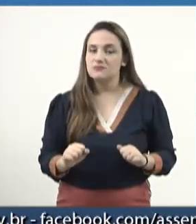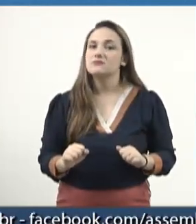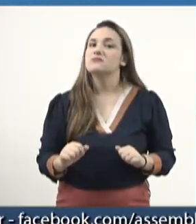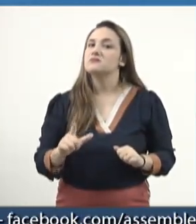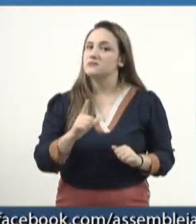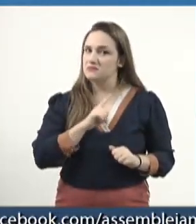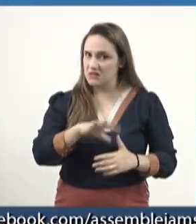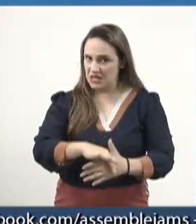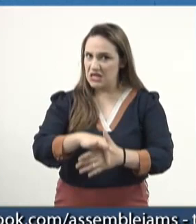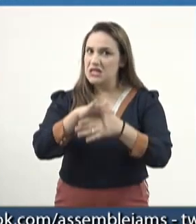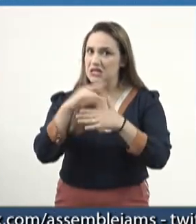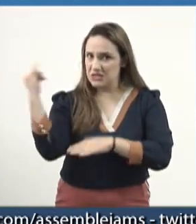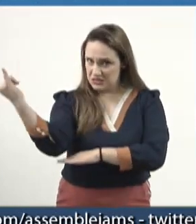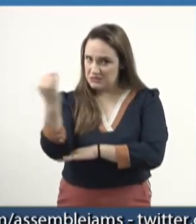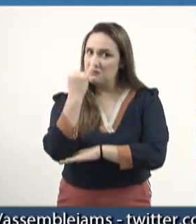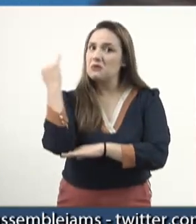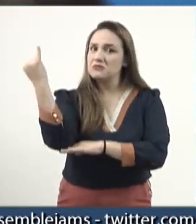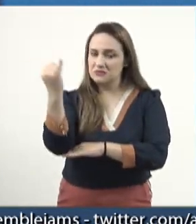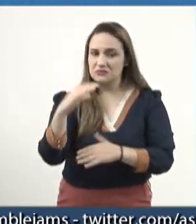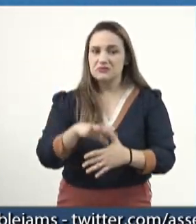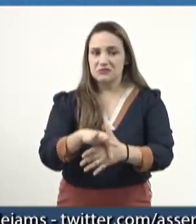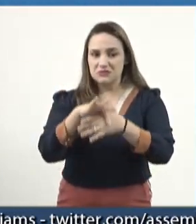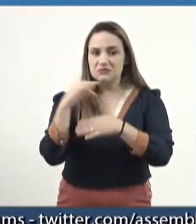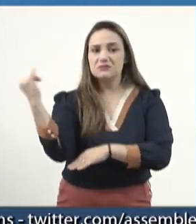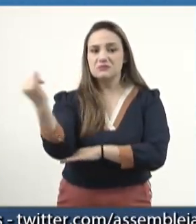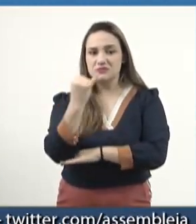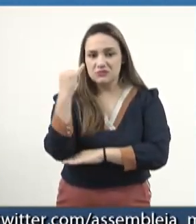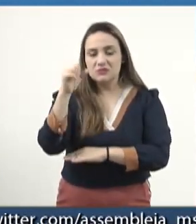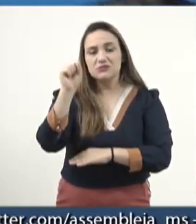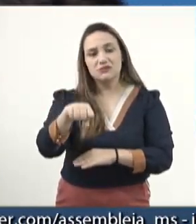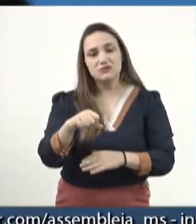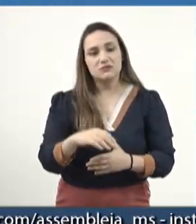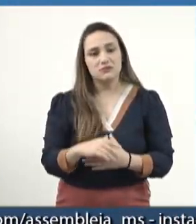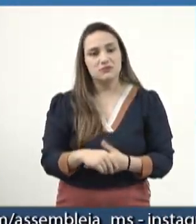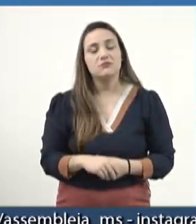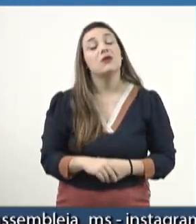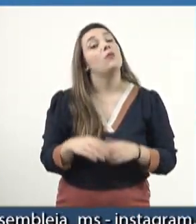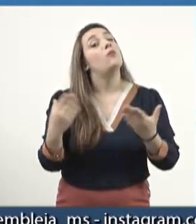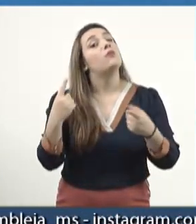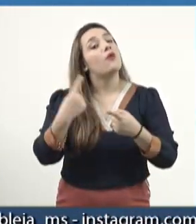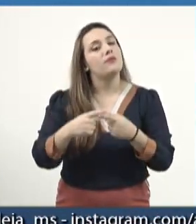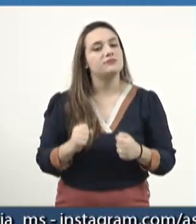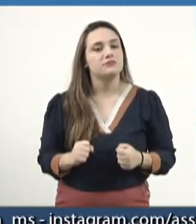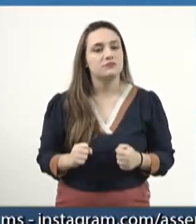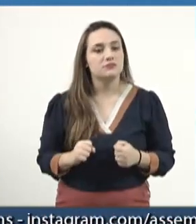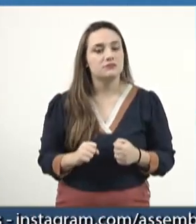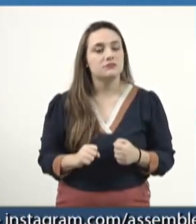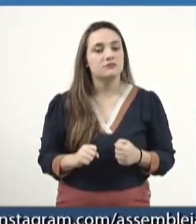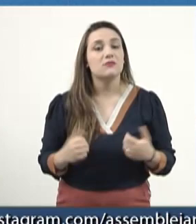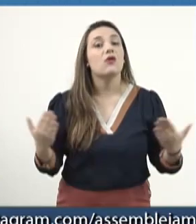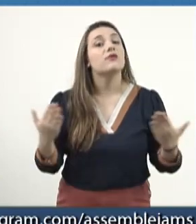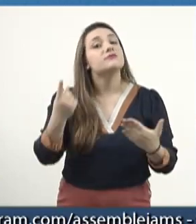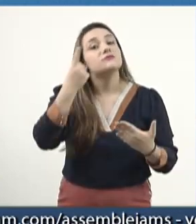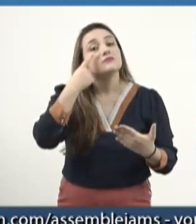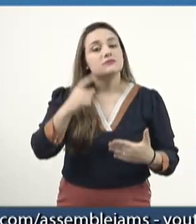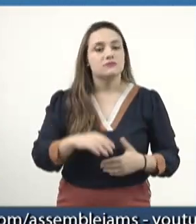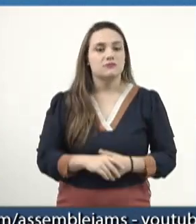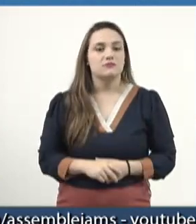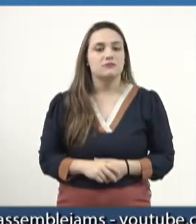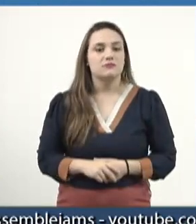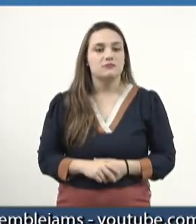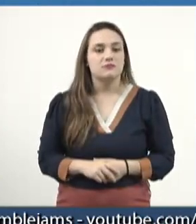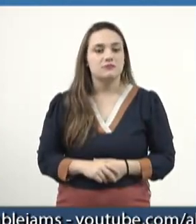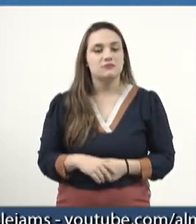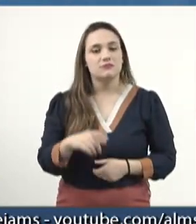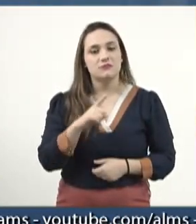lideranças nesse estado, várias lideranças nesse país, criou, sabe por quê? Porque vamos ver agora, deputado, vai ter